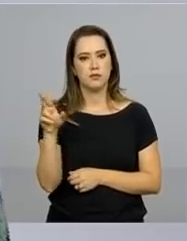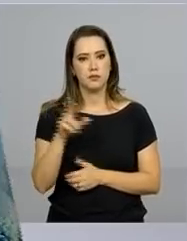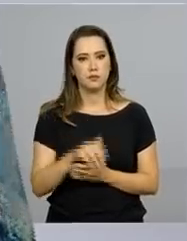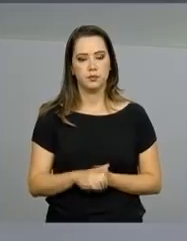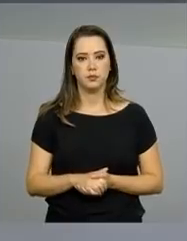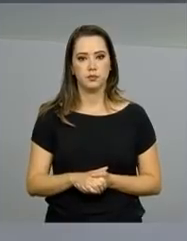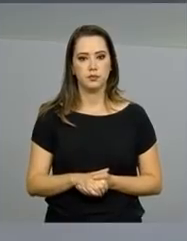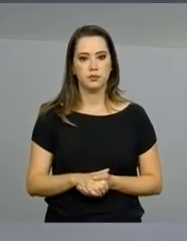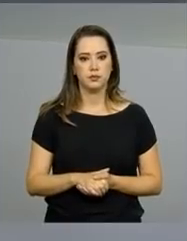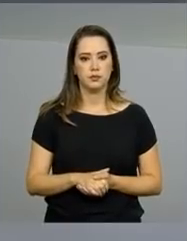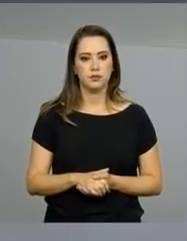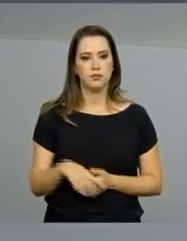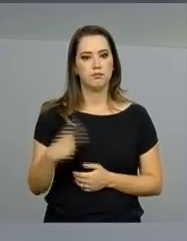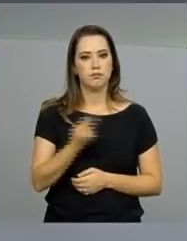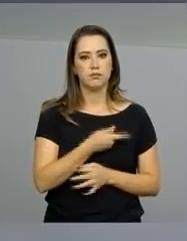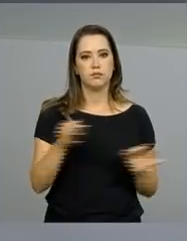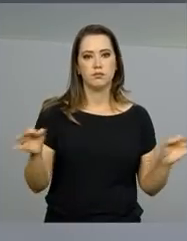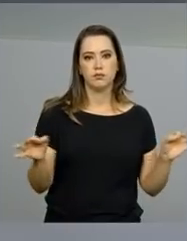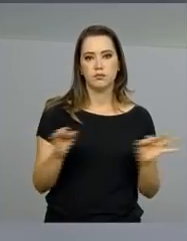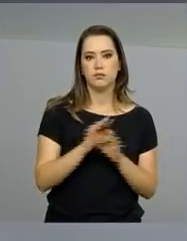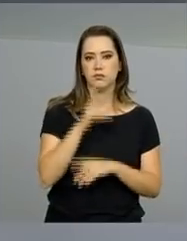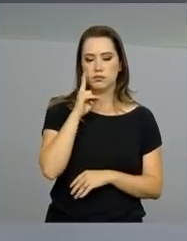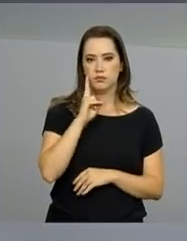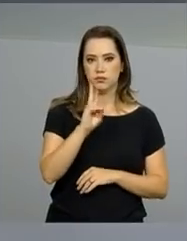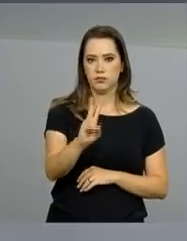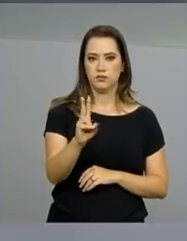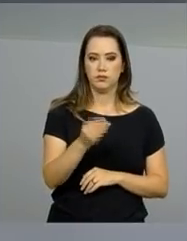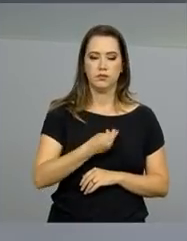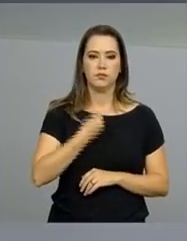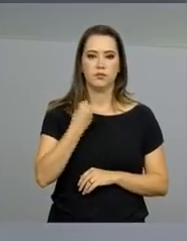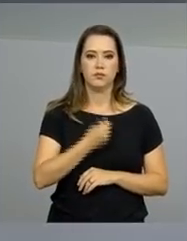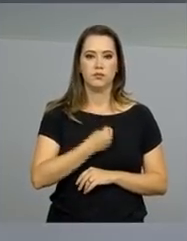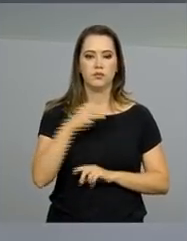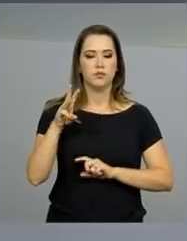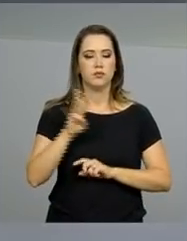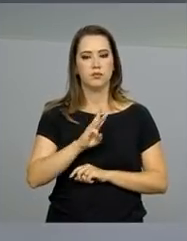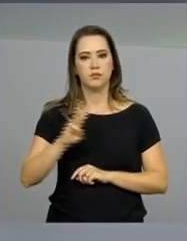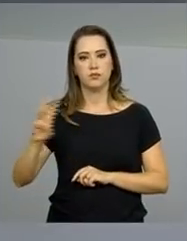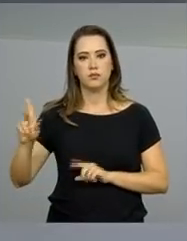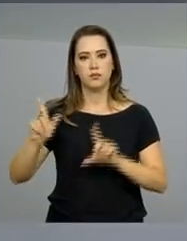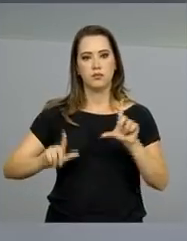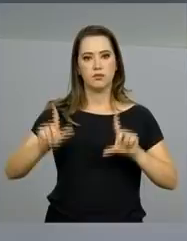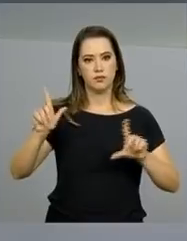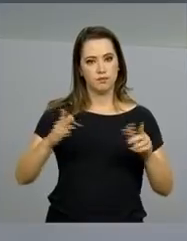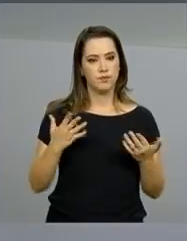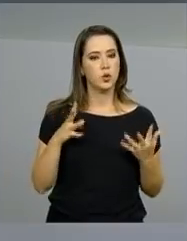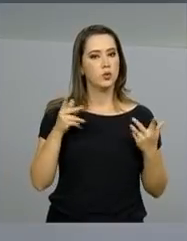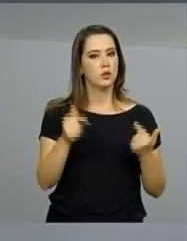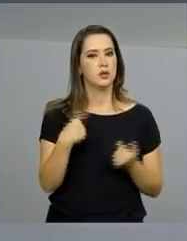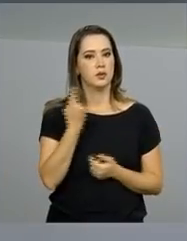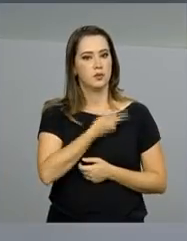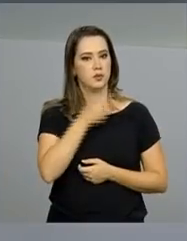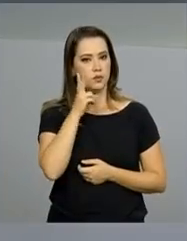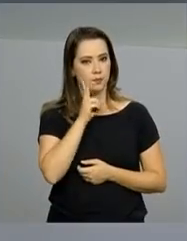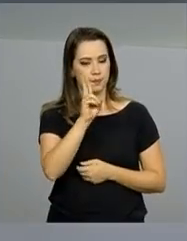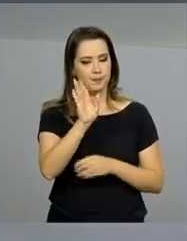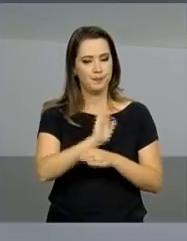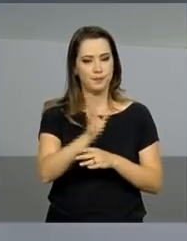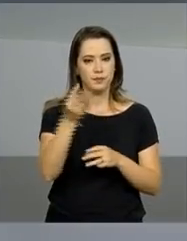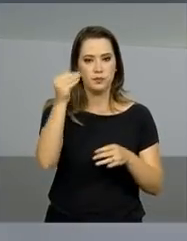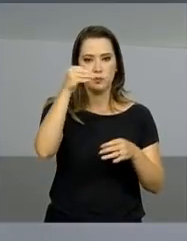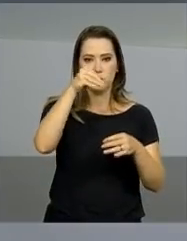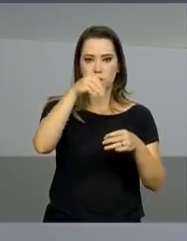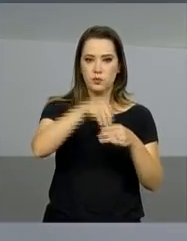R$15,1 milhões. Nós ficamos por aqui, você acompanha a nossa programação ao vivo pelo site da NBR e todas as reportagens